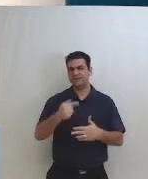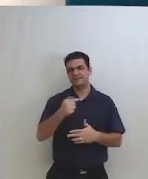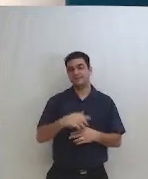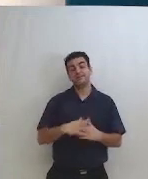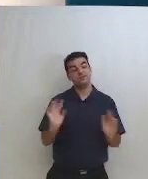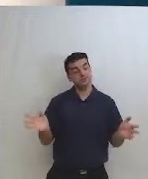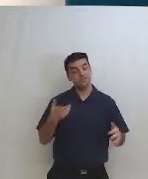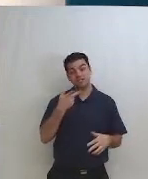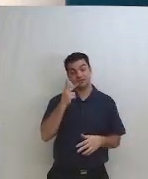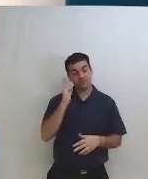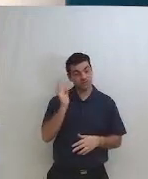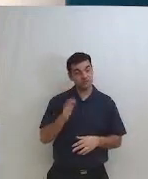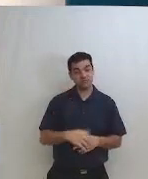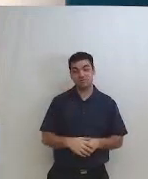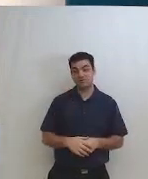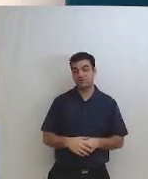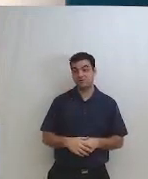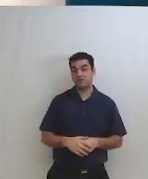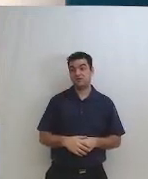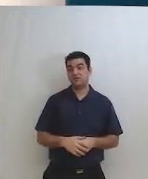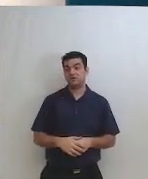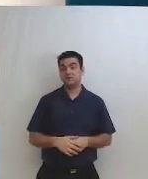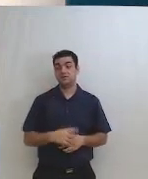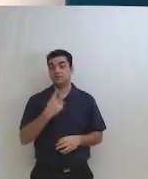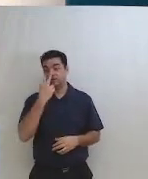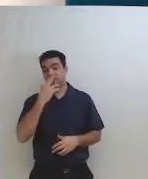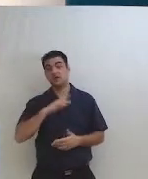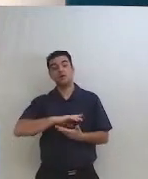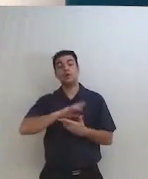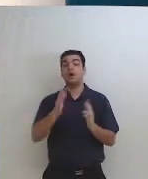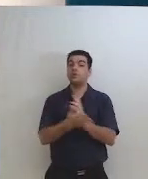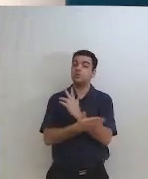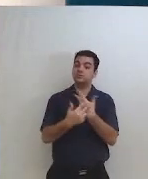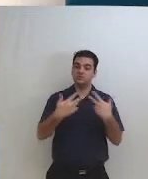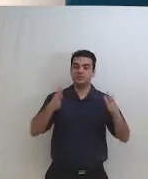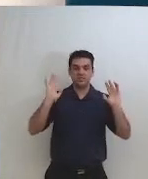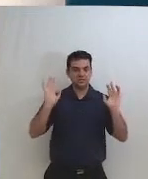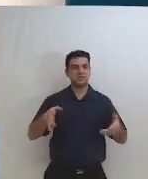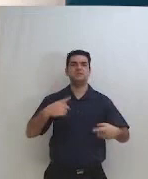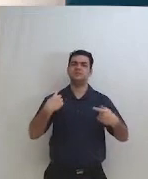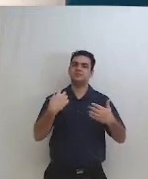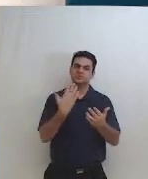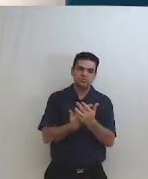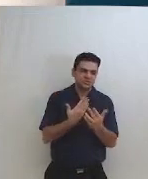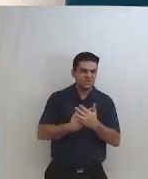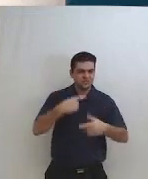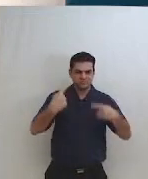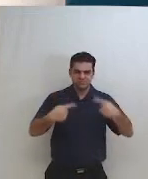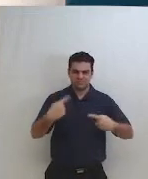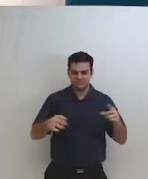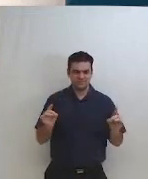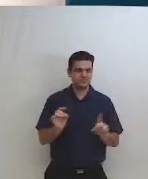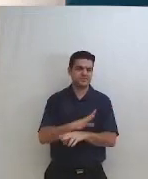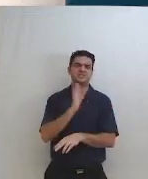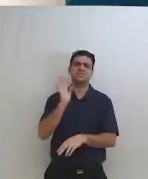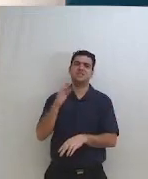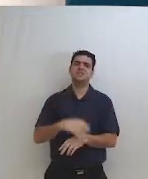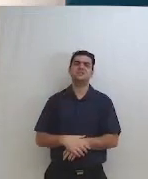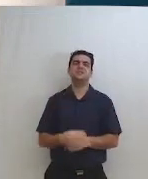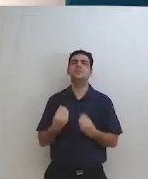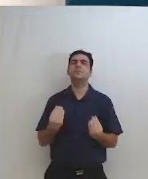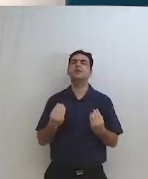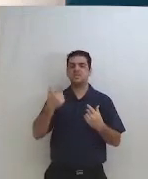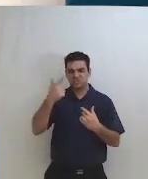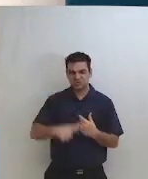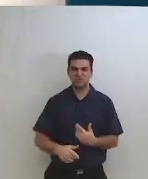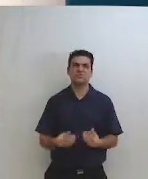me parece todas essas questões já foram várias vezes apreciadas. Então, só para trazer também essa pontuação, Ministério Público, uma